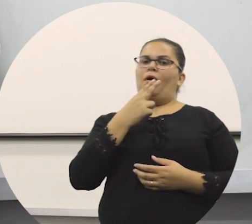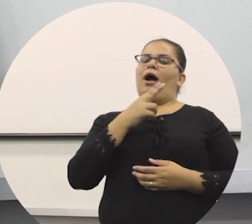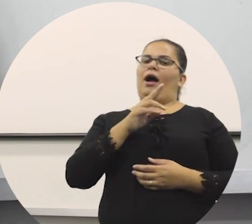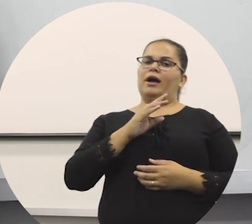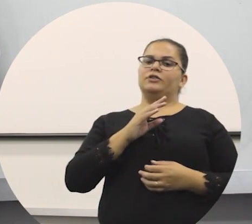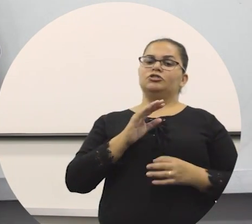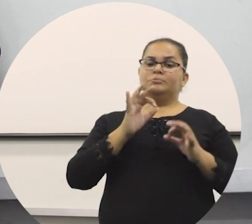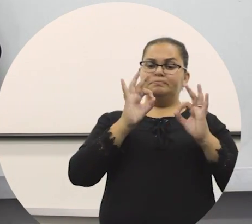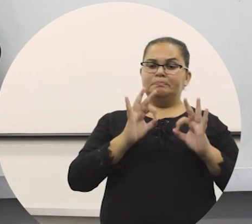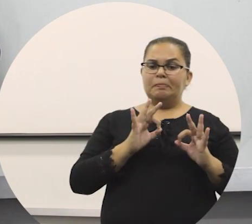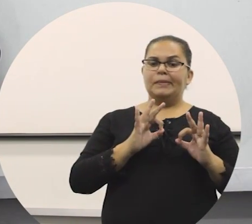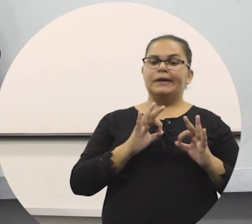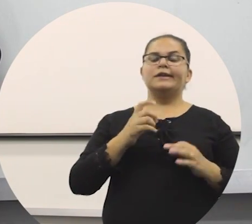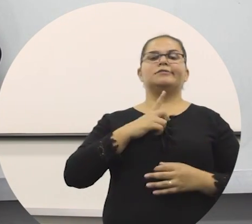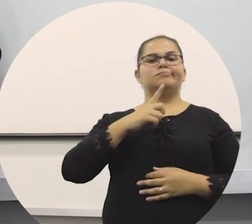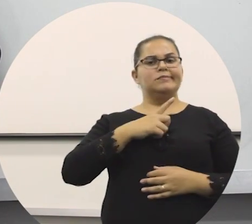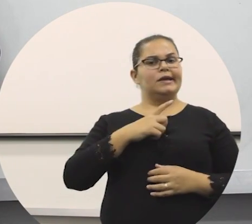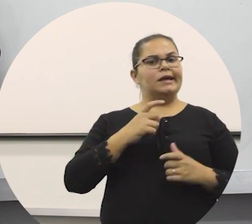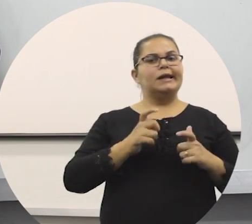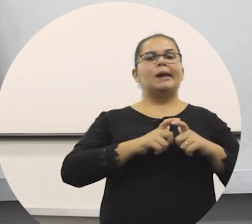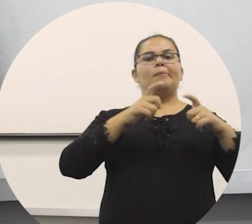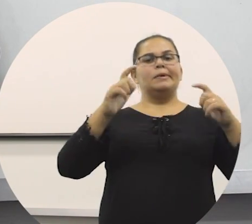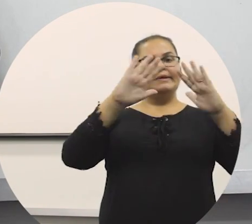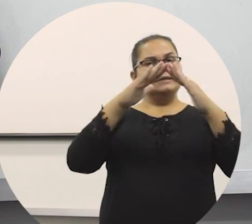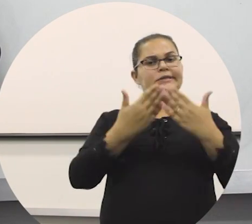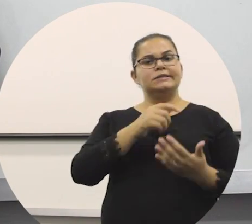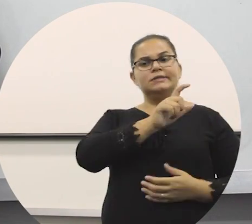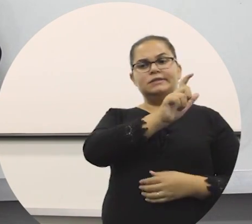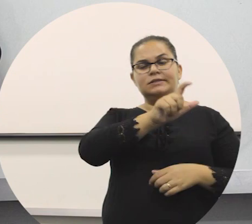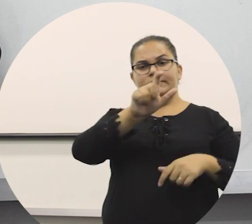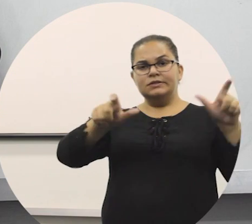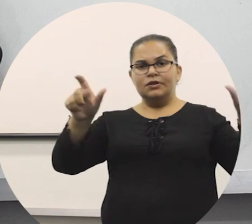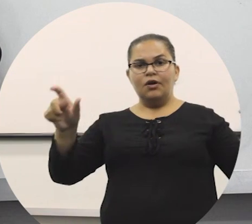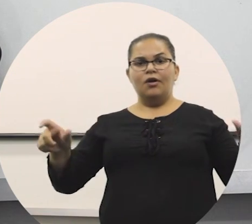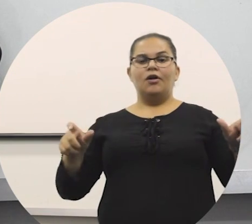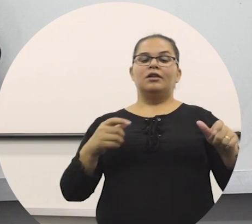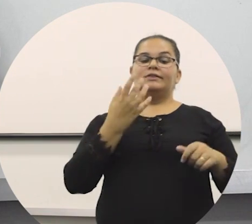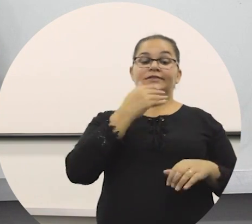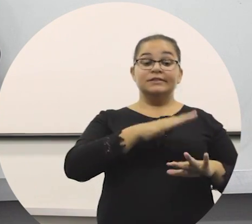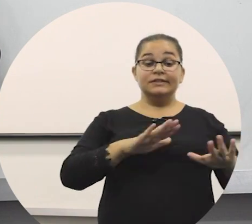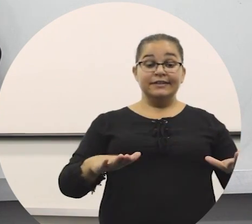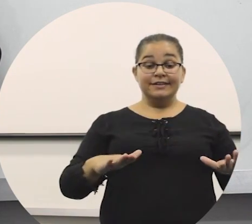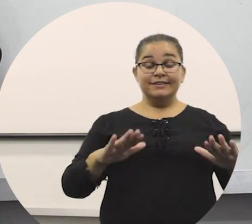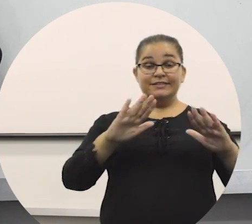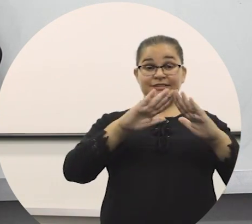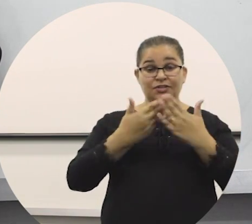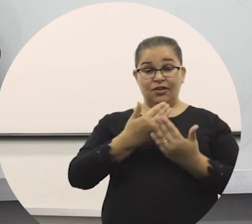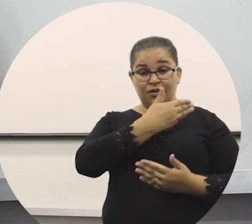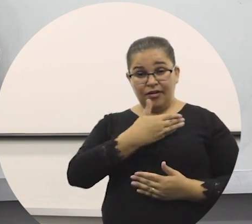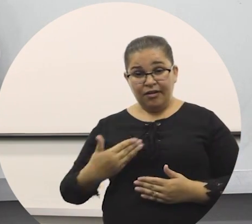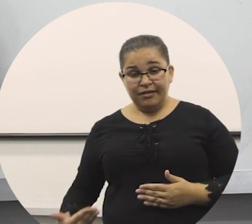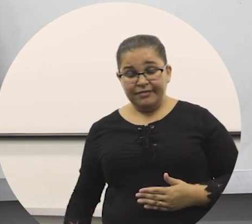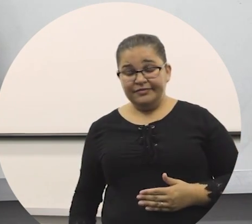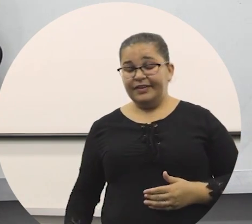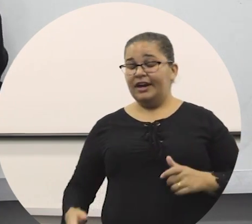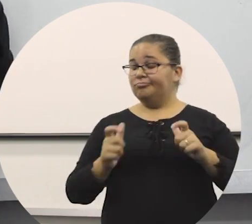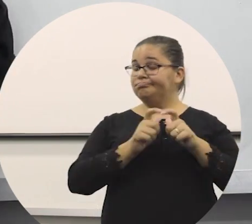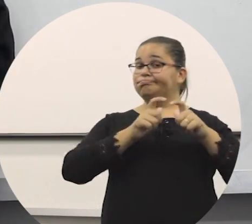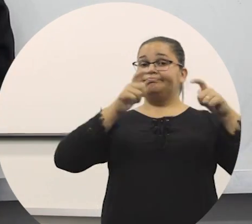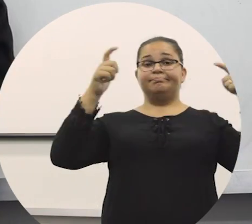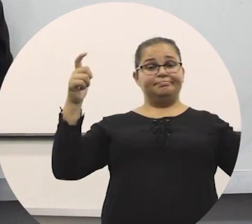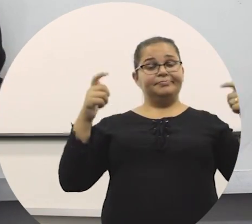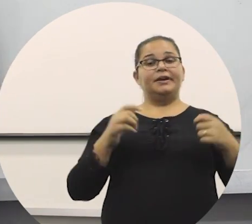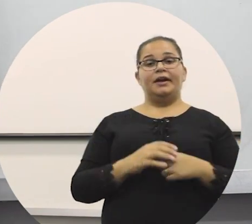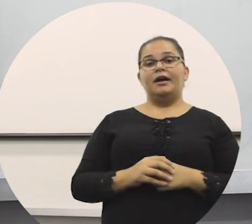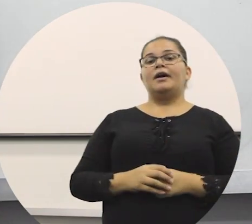realmente aconteça na maior parte das vezes, principalmente se tratando crianças de escola pública. Porque as crianças de